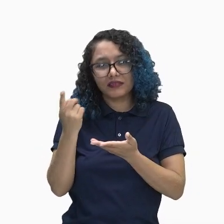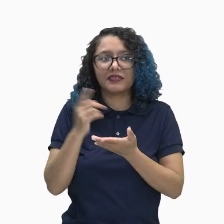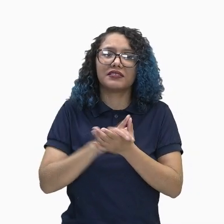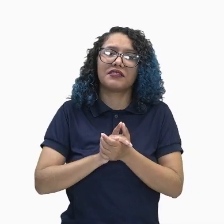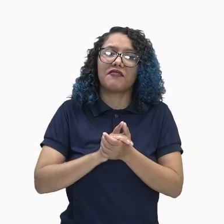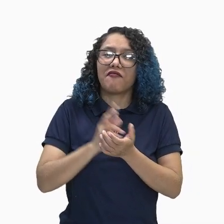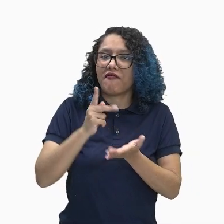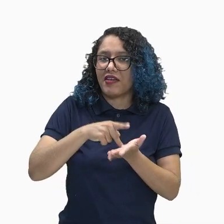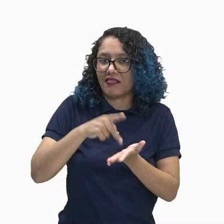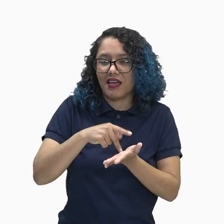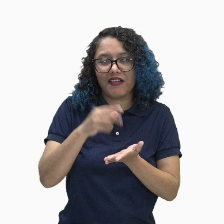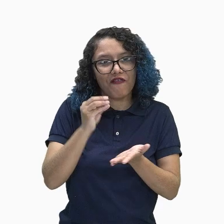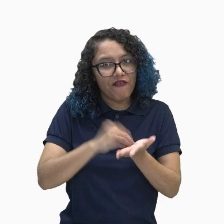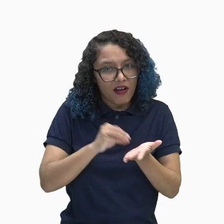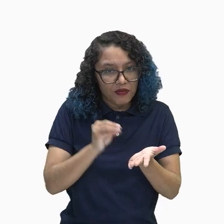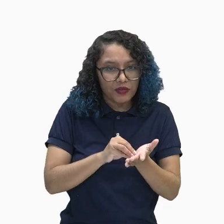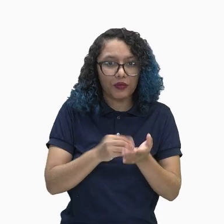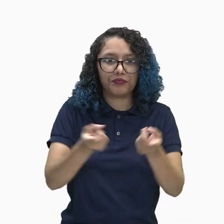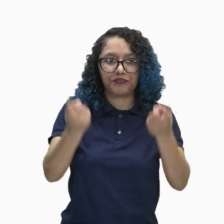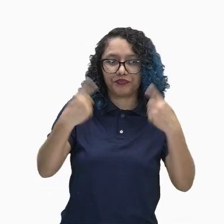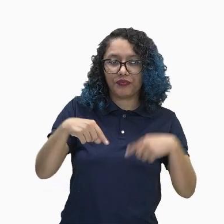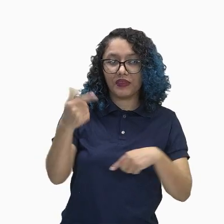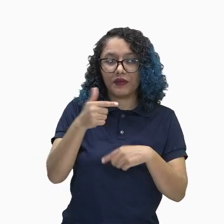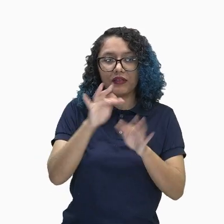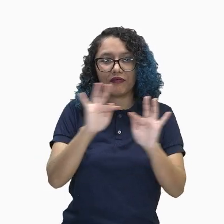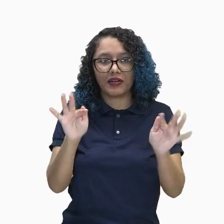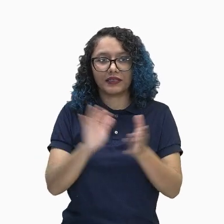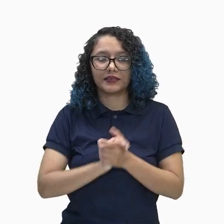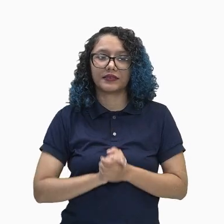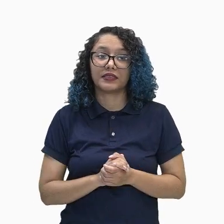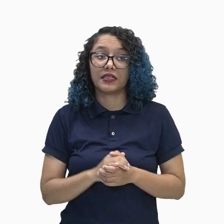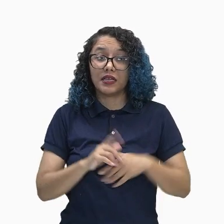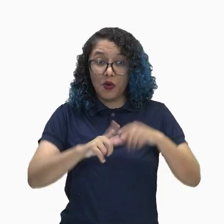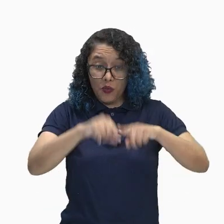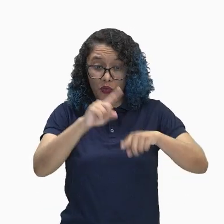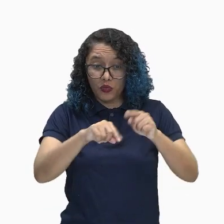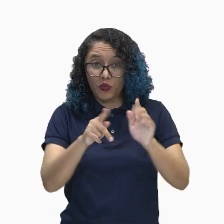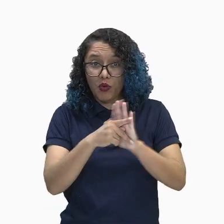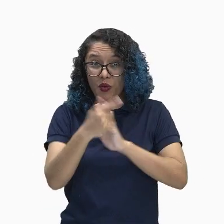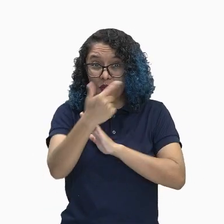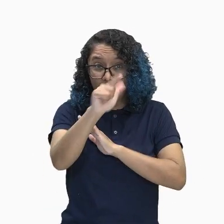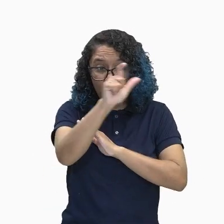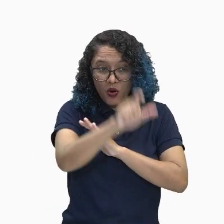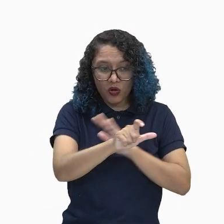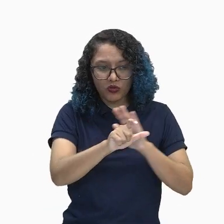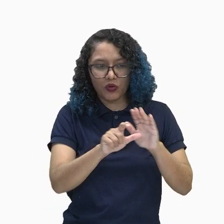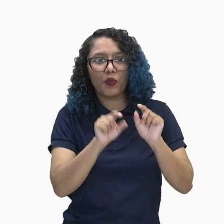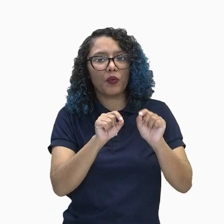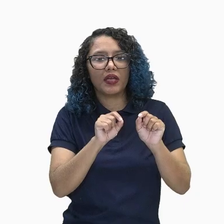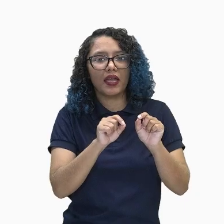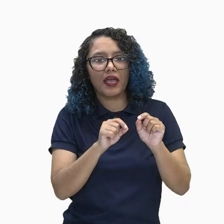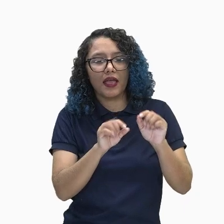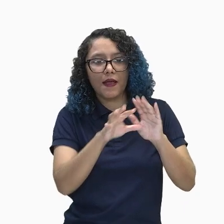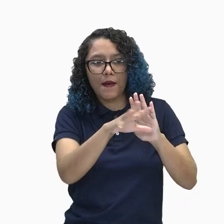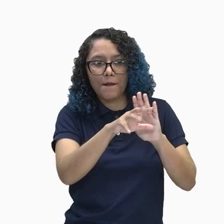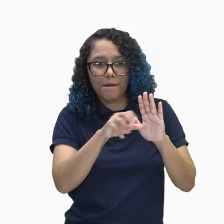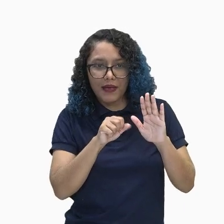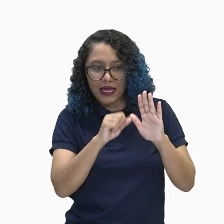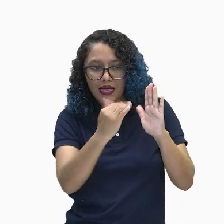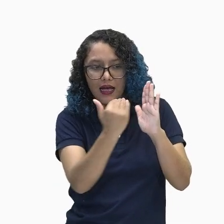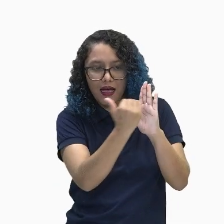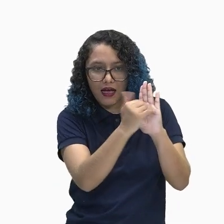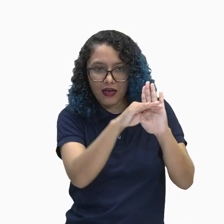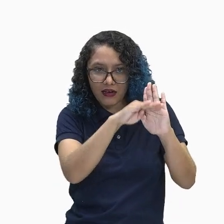outro exemplo, subtrair os pertences dos outros, né? Aquela pessoa tem o mau hábito